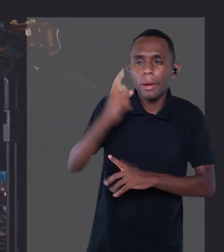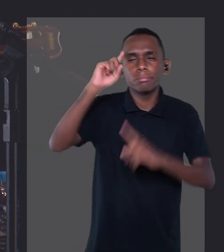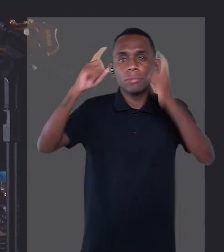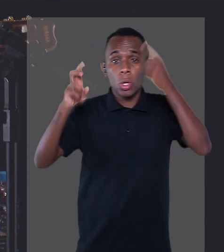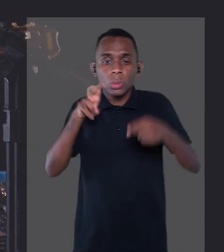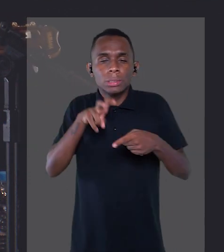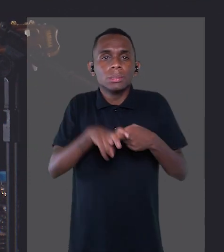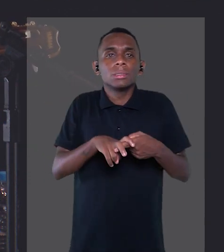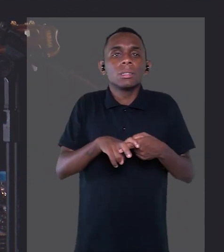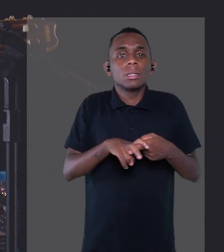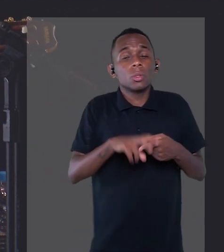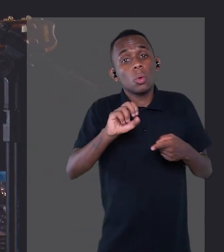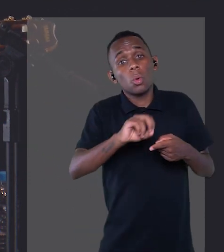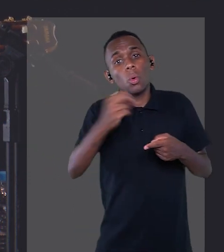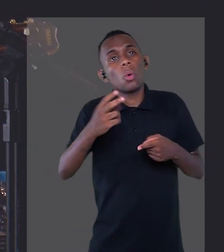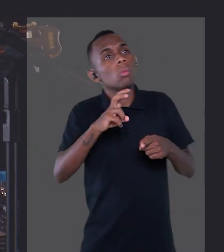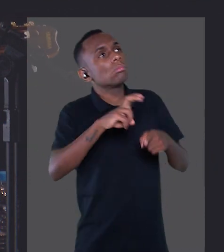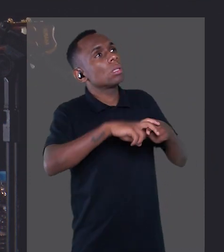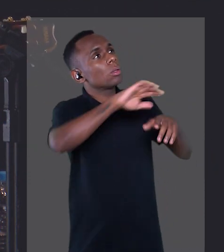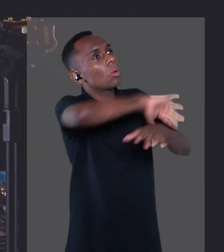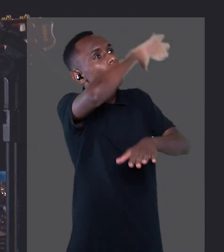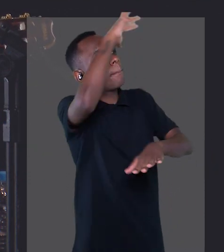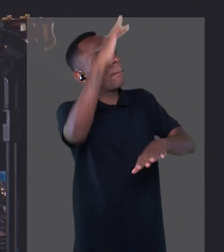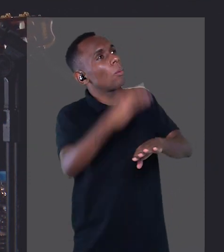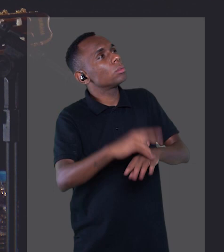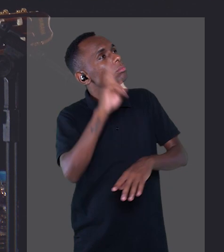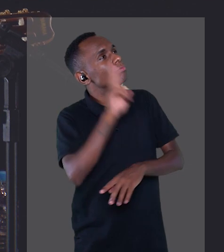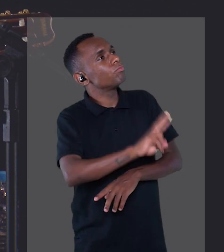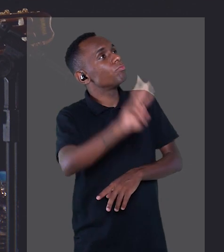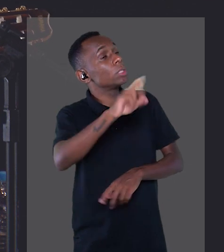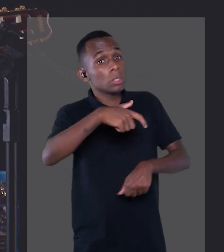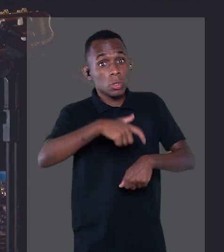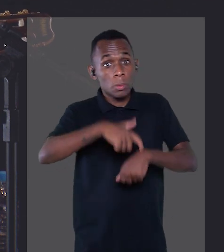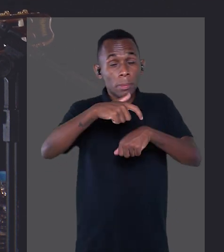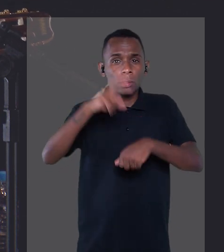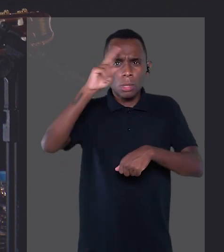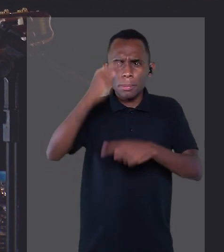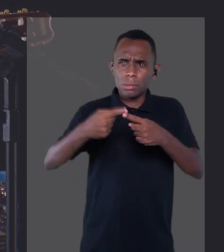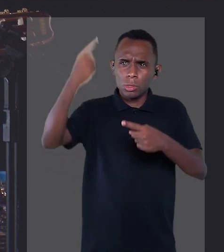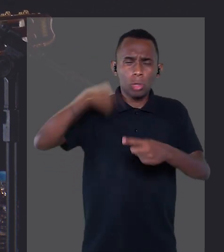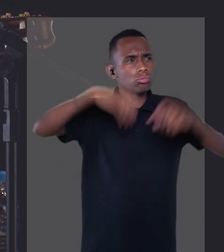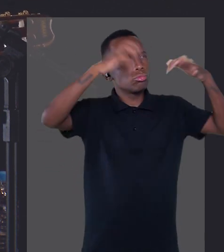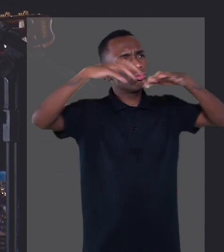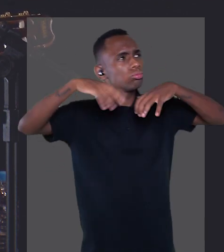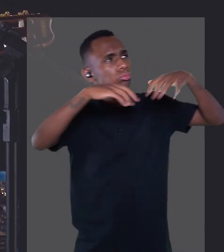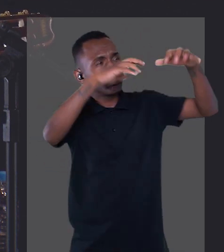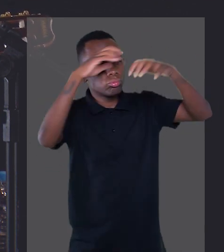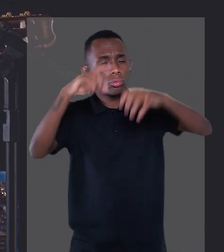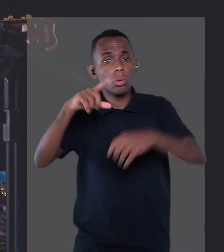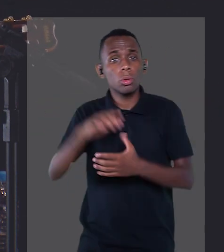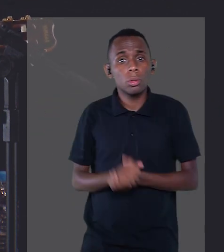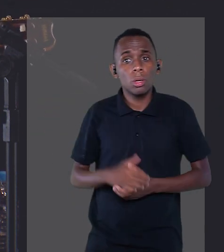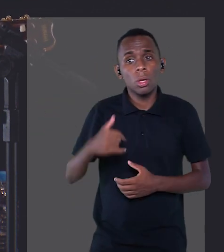num banquinho que tem, então fico de frente para as montanhas. E eu lembro que nesse dia estava chovendo, os passarinhos, e